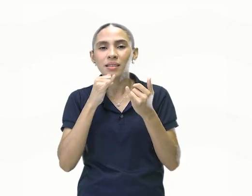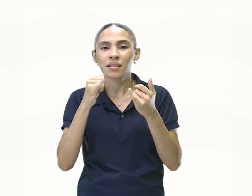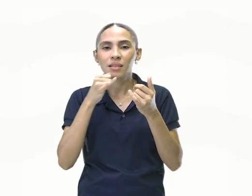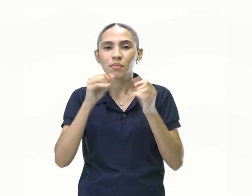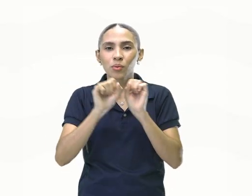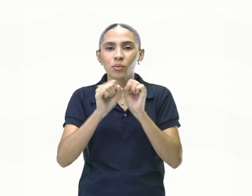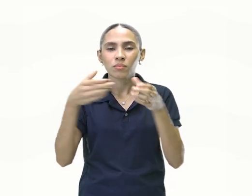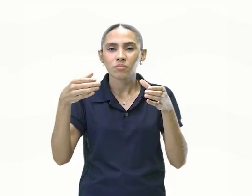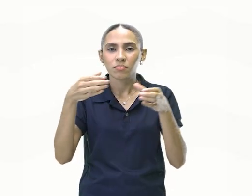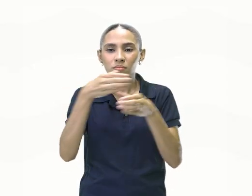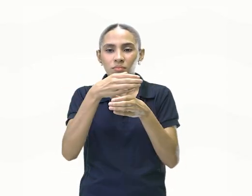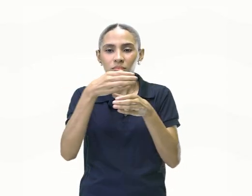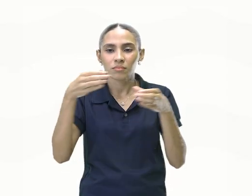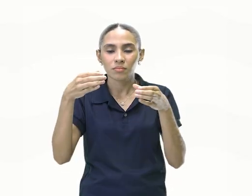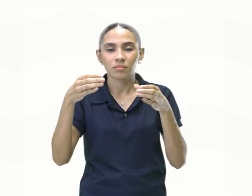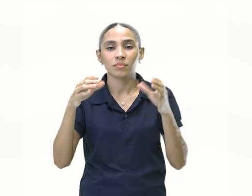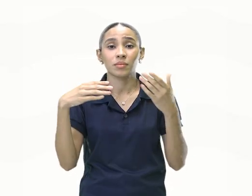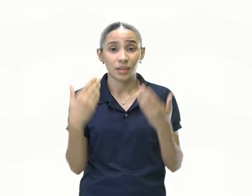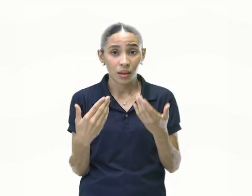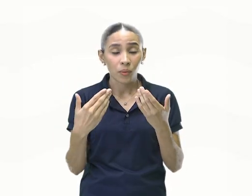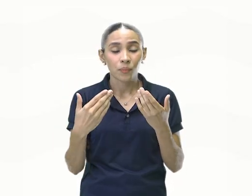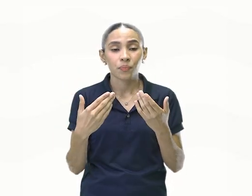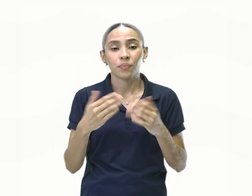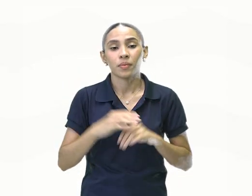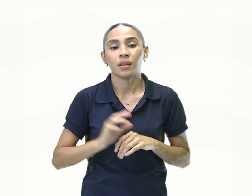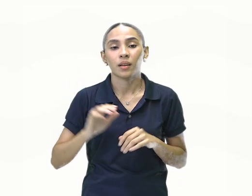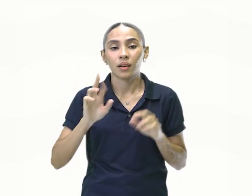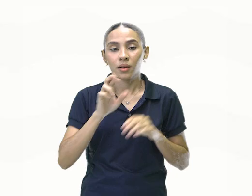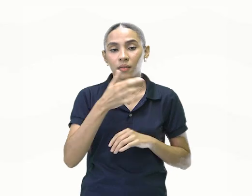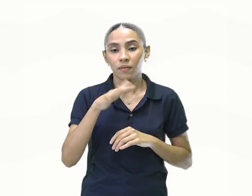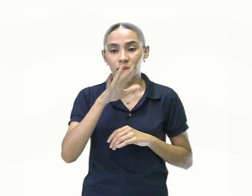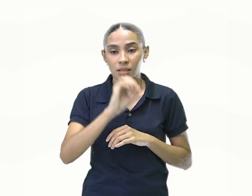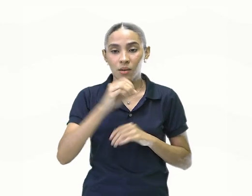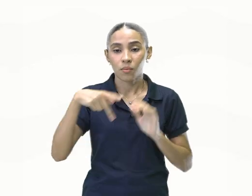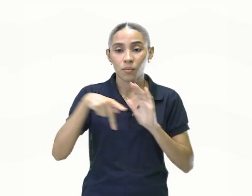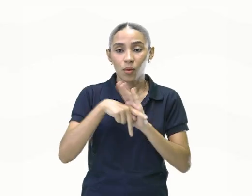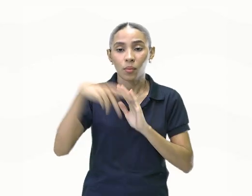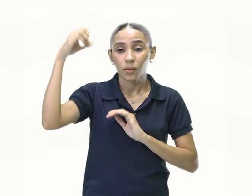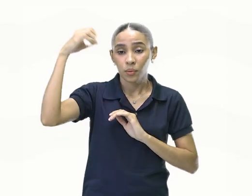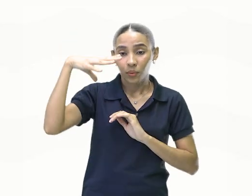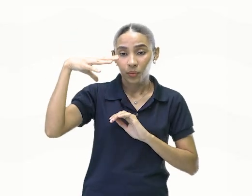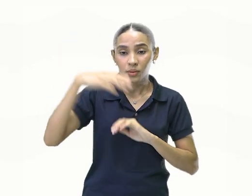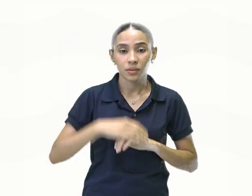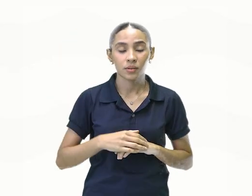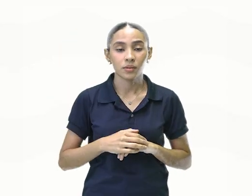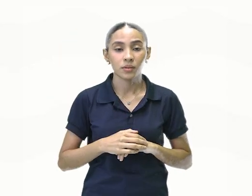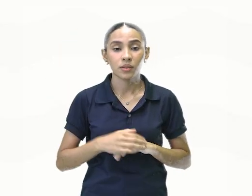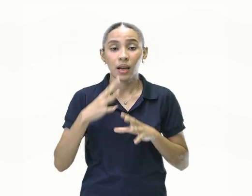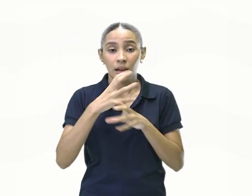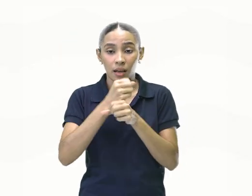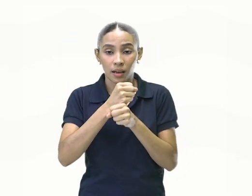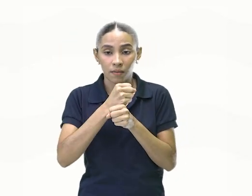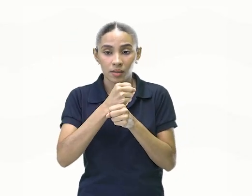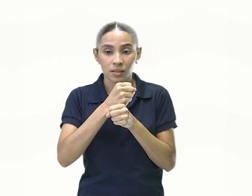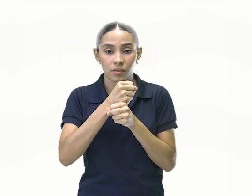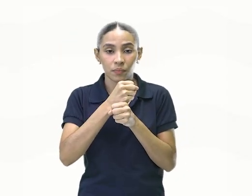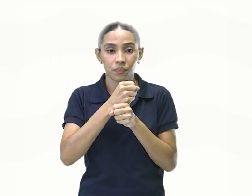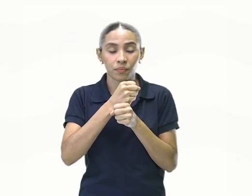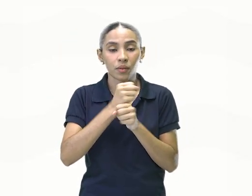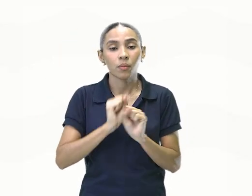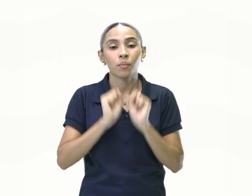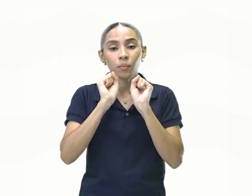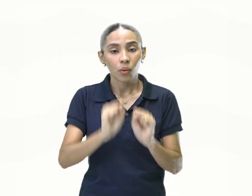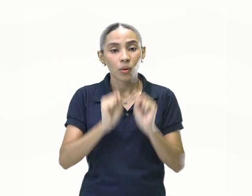que dá a impressão disso. E claro que na refração da luz, a refração